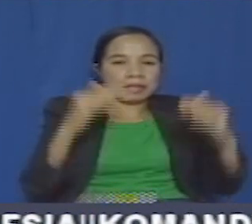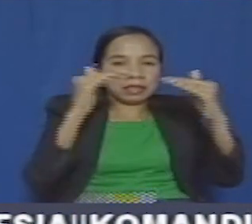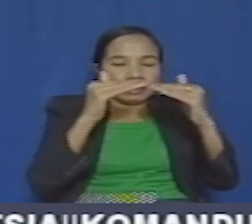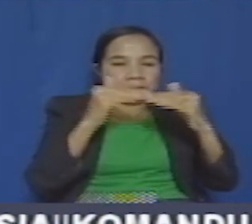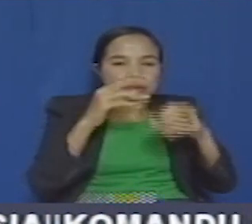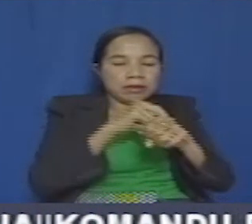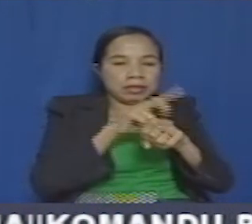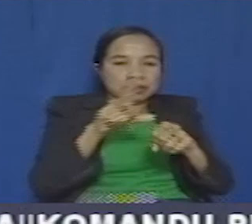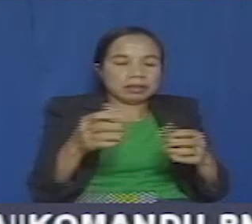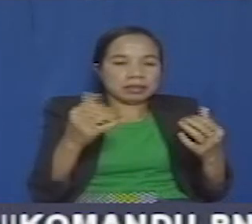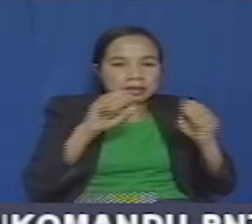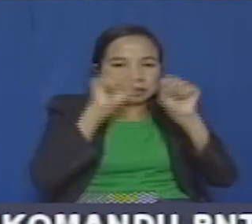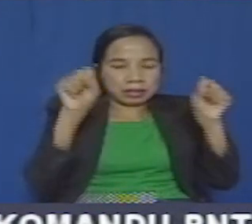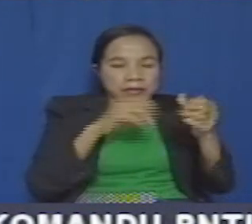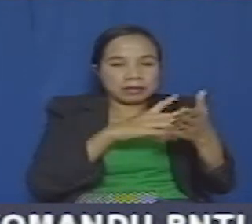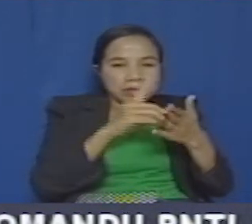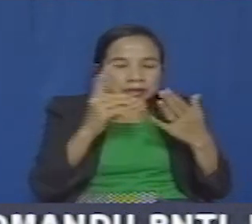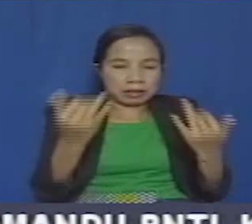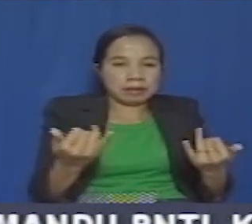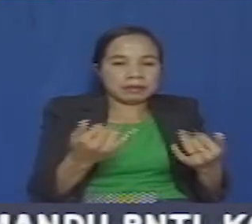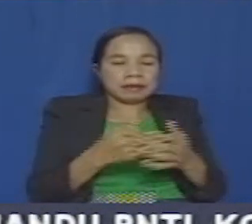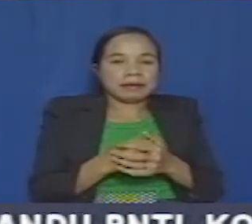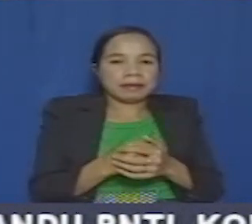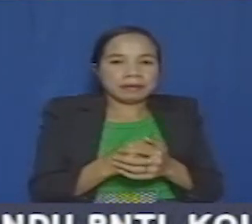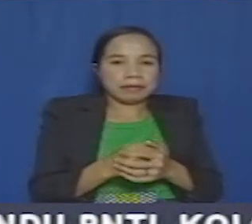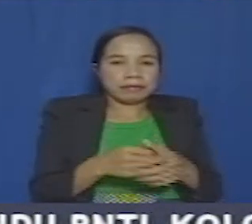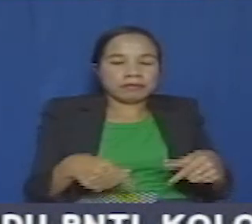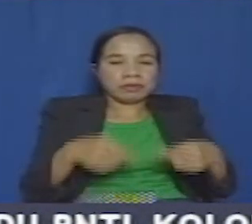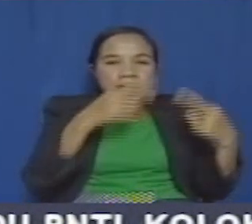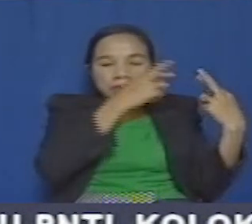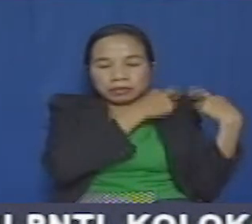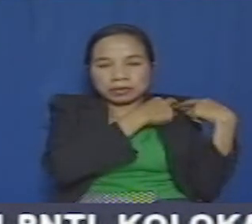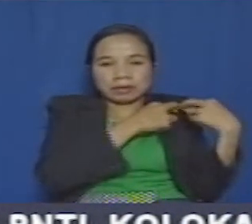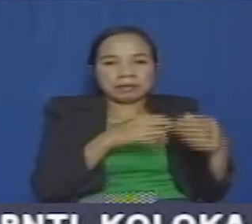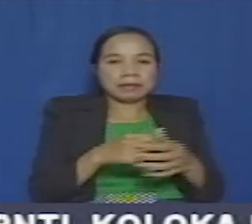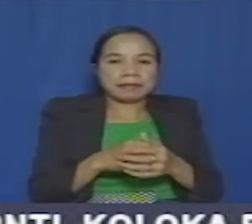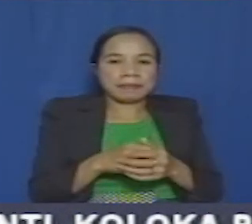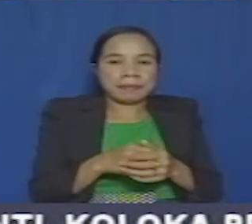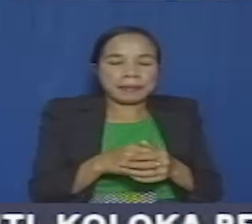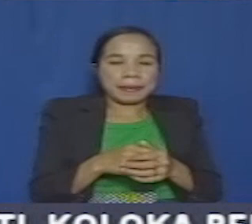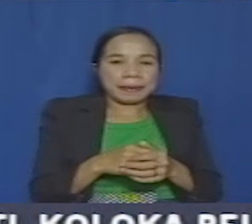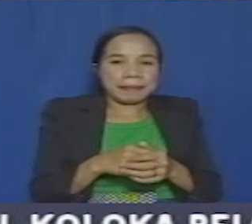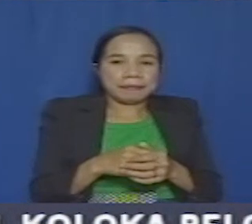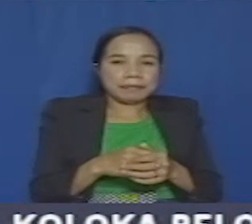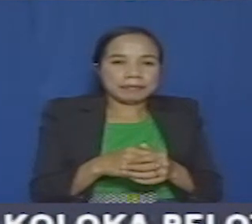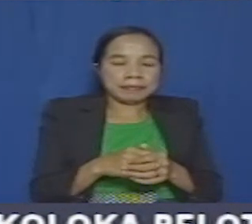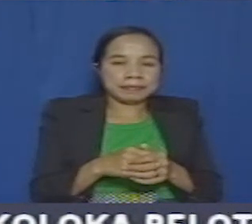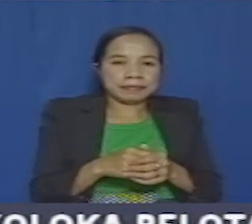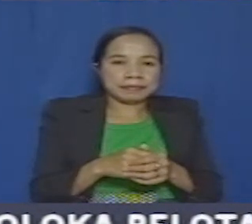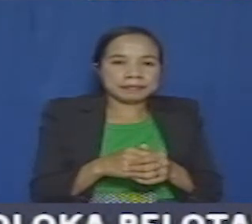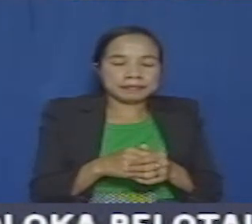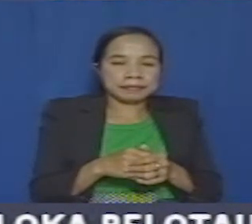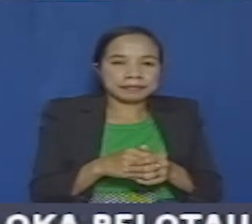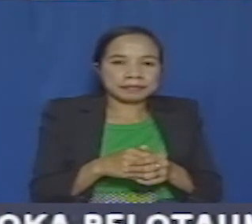na Laisne, Partido PLP foi posse para a estrutura na Inhitunulu Resinhat e Hasuku Motael, posto Veracruz,